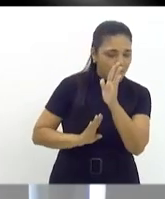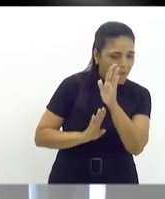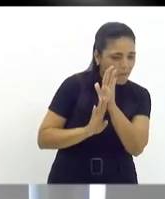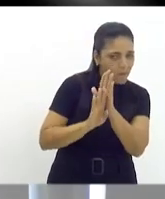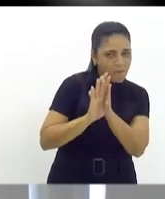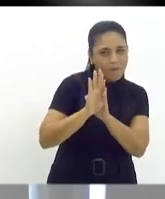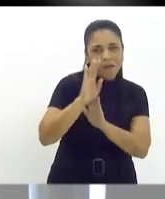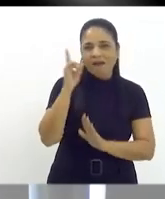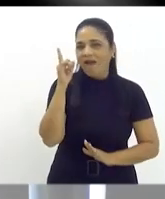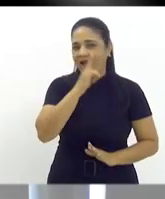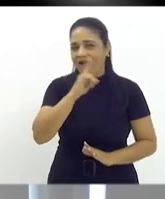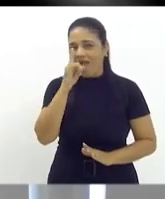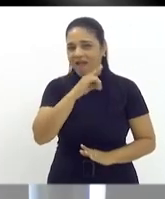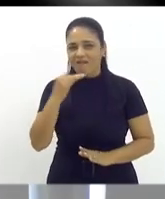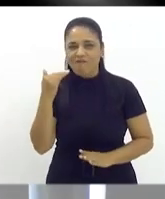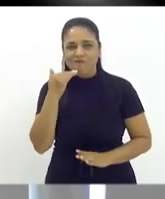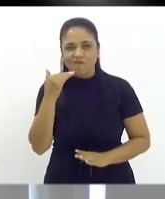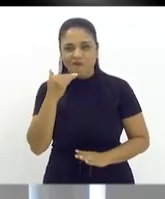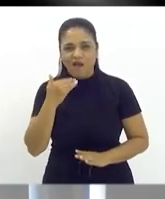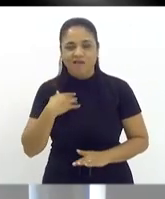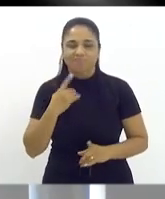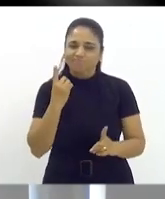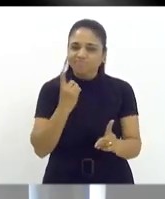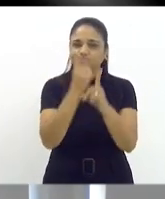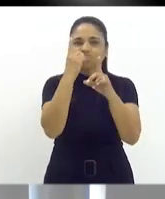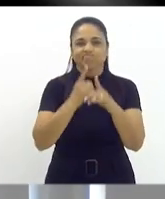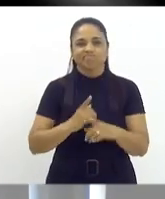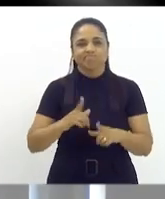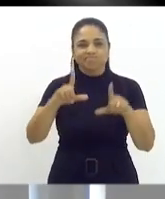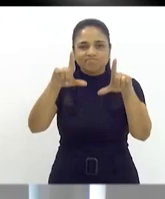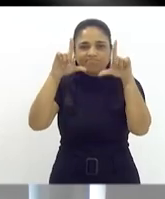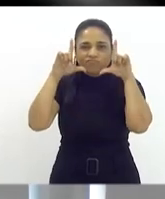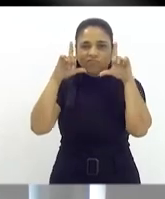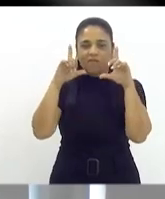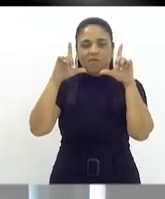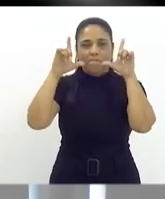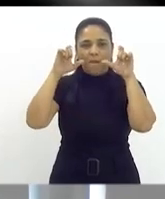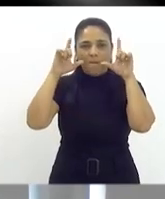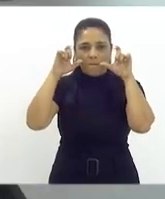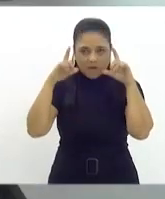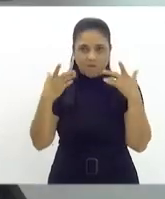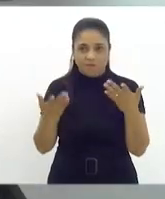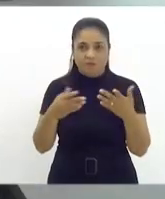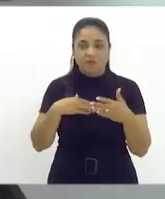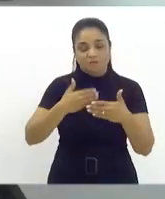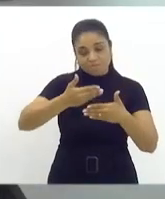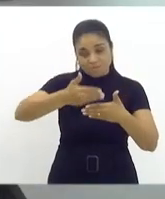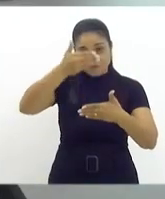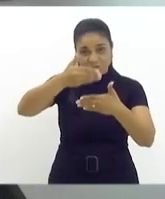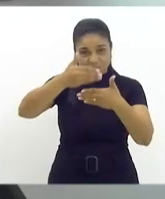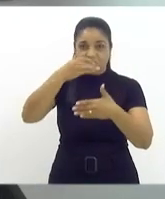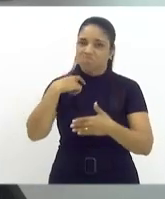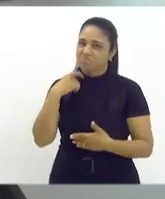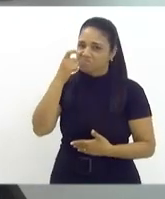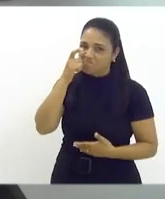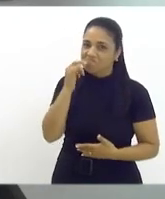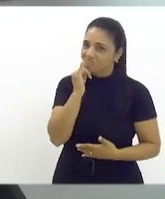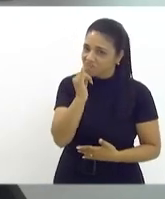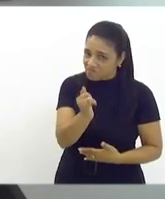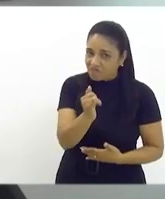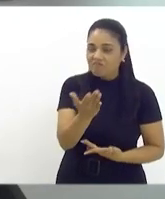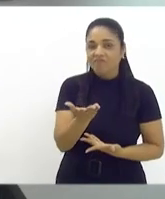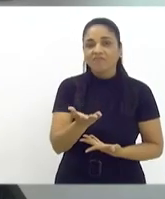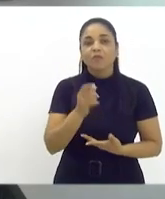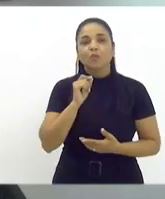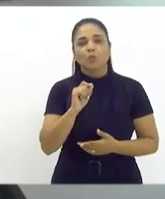por força desse reconhecimento agora é interessante dizer se você puder adiantar é interessante dizer mais um pouquinho